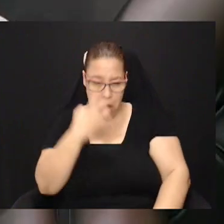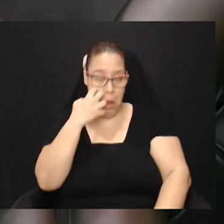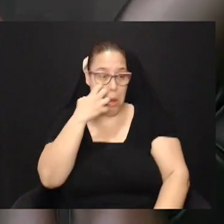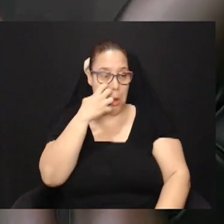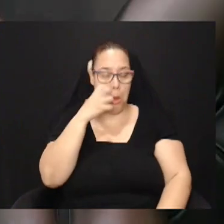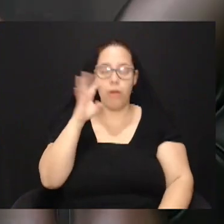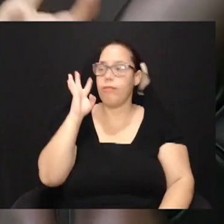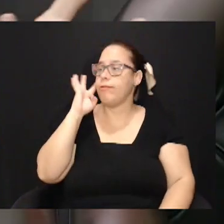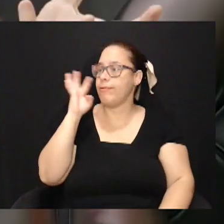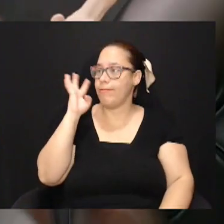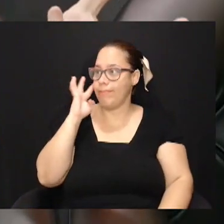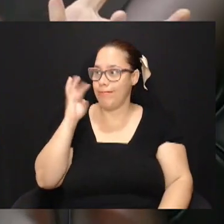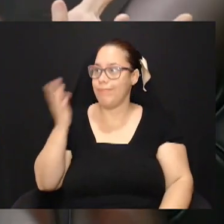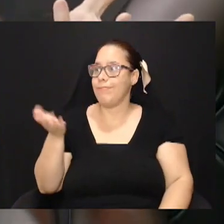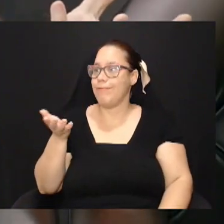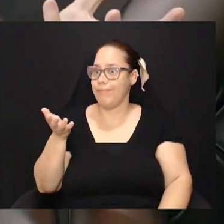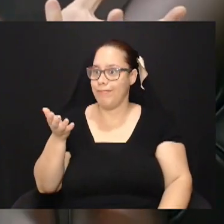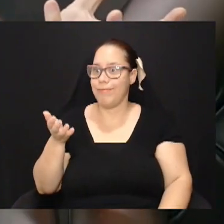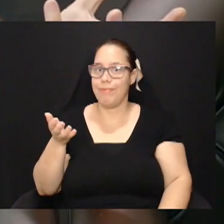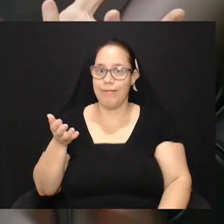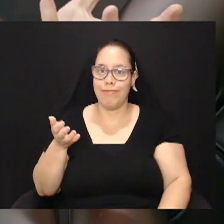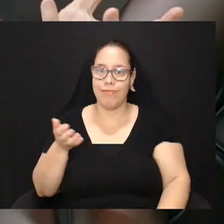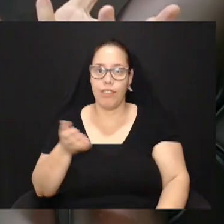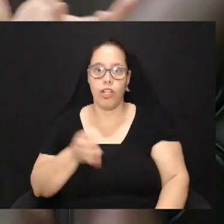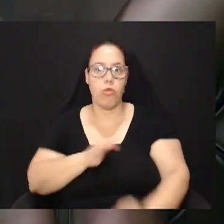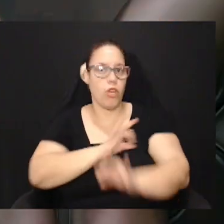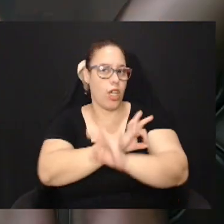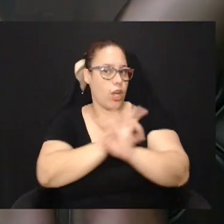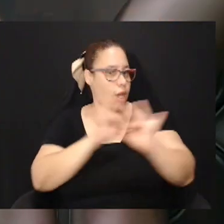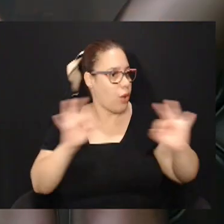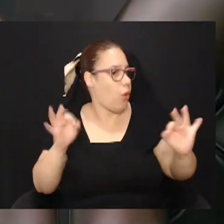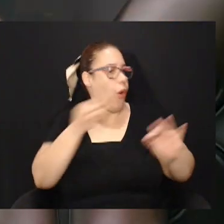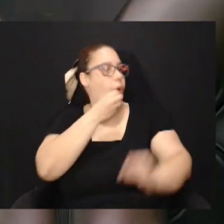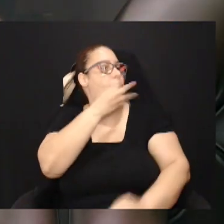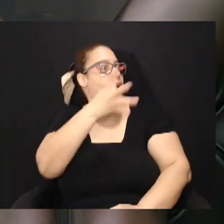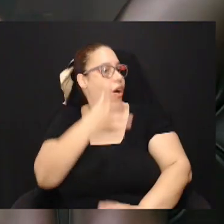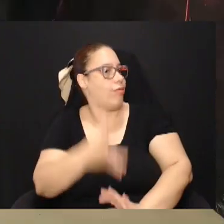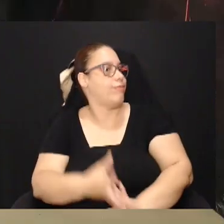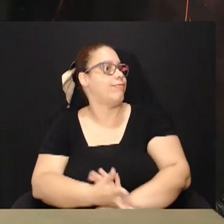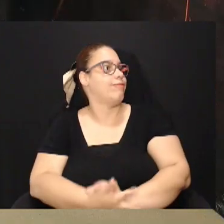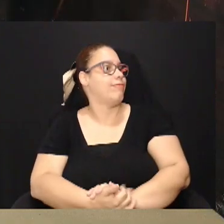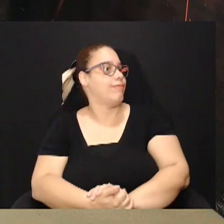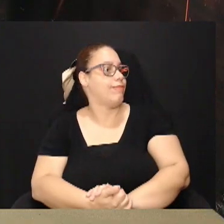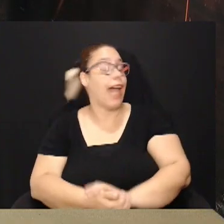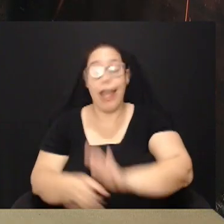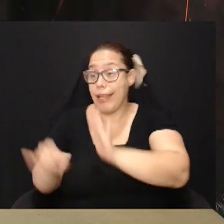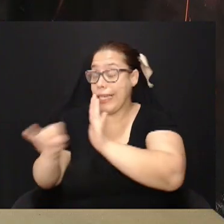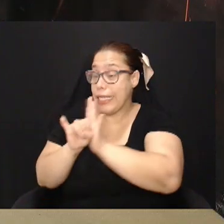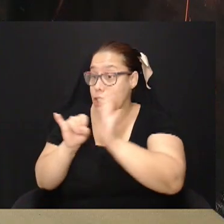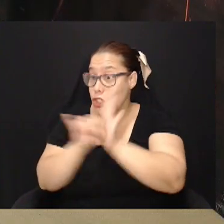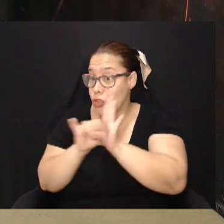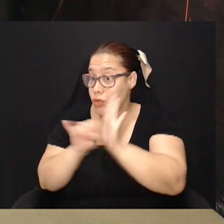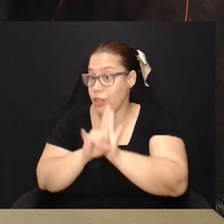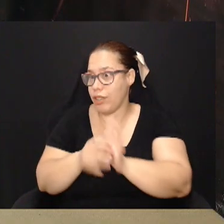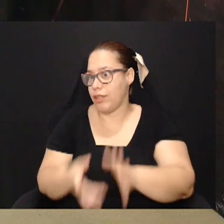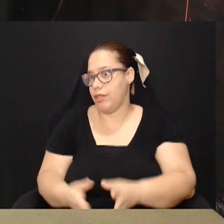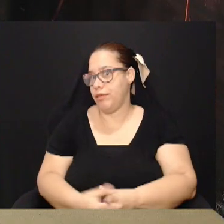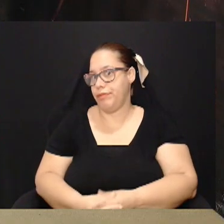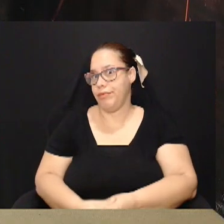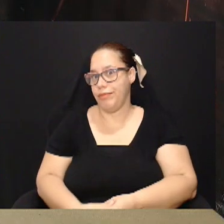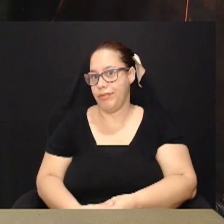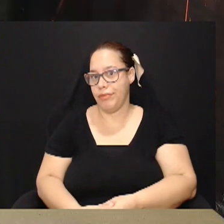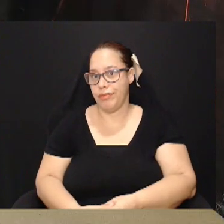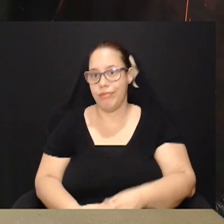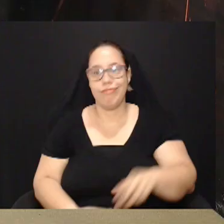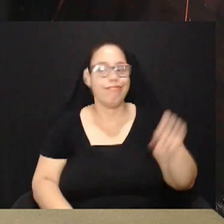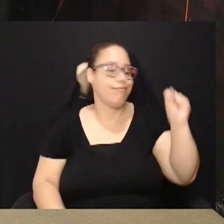bom. Que ótimo isso, né? Sim, a gente acaba se identificando, né? Exatamente. Exato.